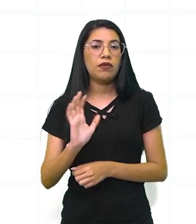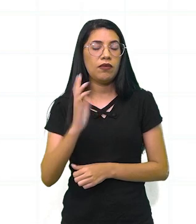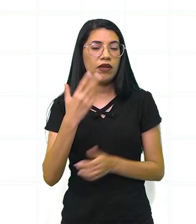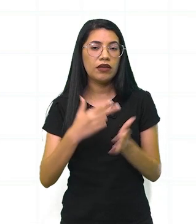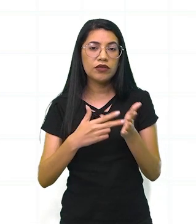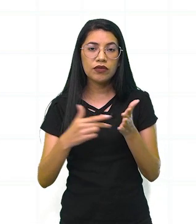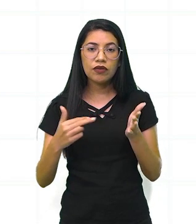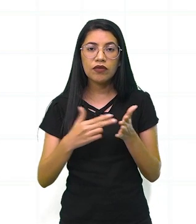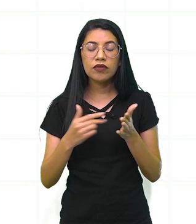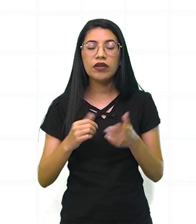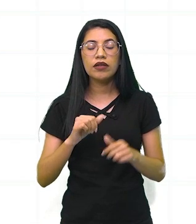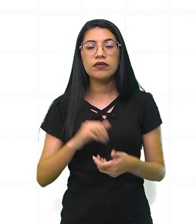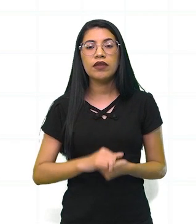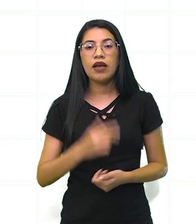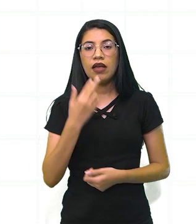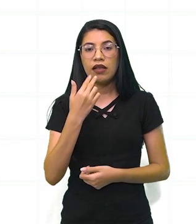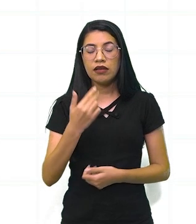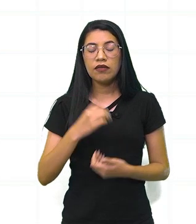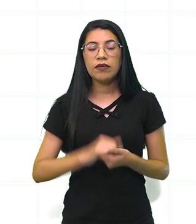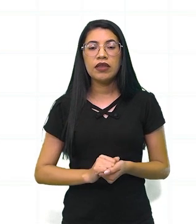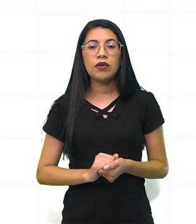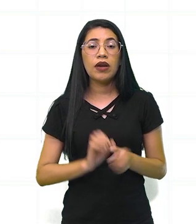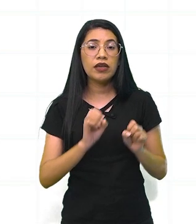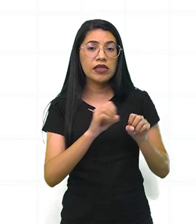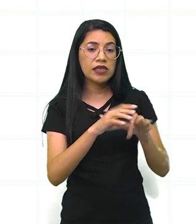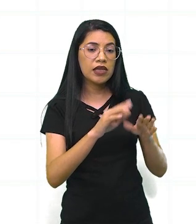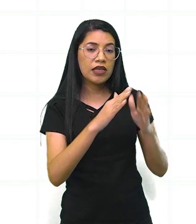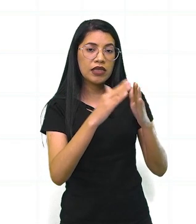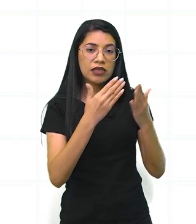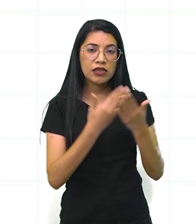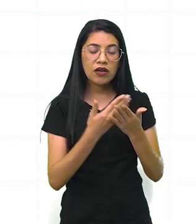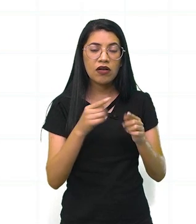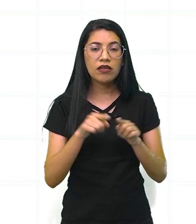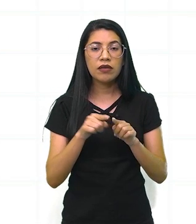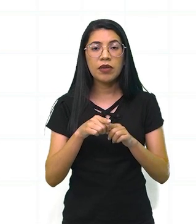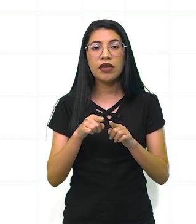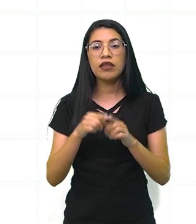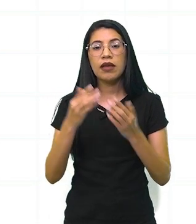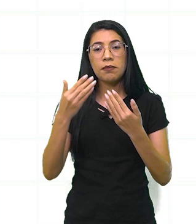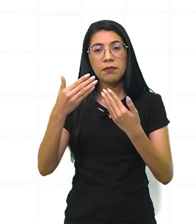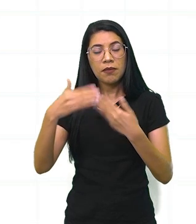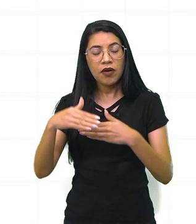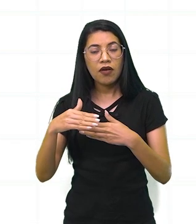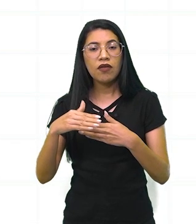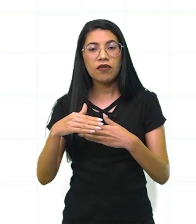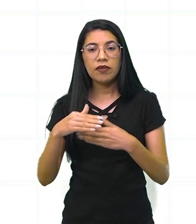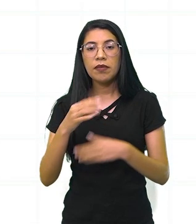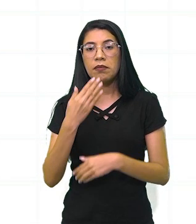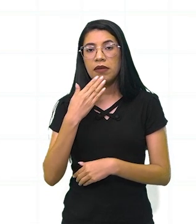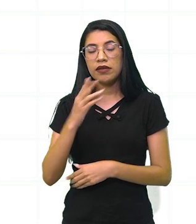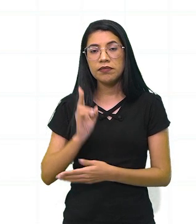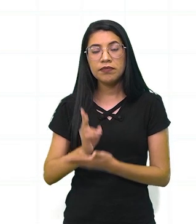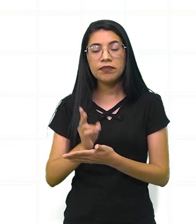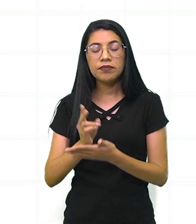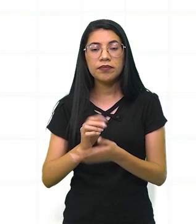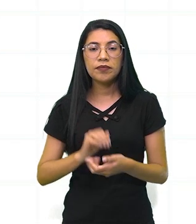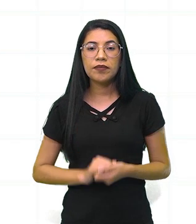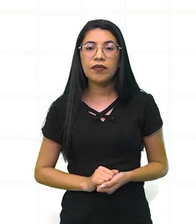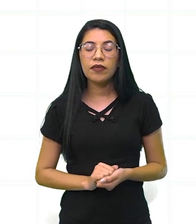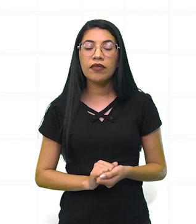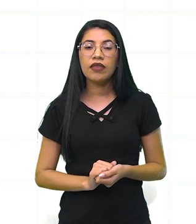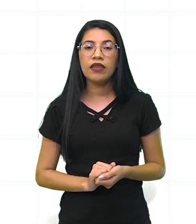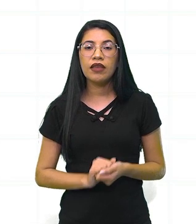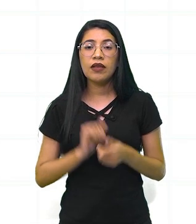dessa forma a norma padrão é ensinada nas escolas e e cobrada nas provas eh cobradas em Provas Além disso Quem